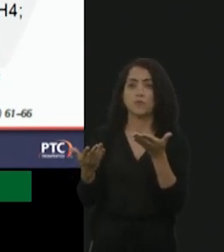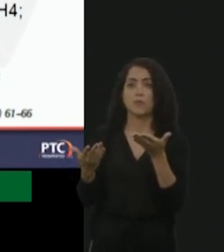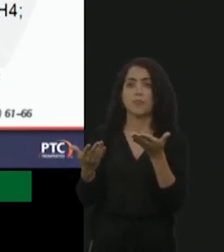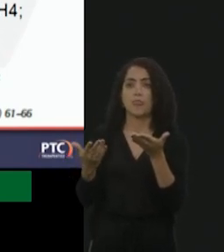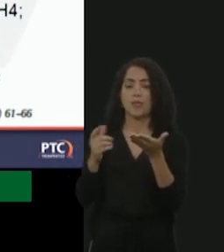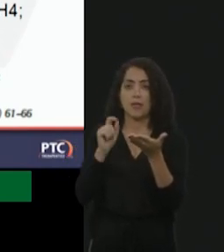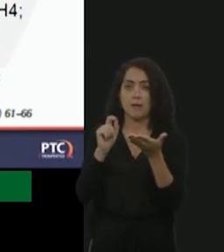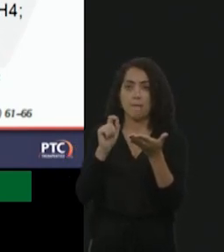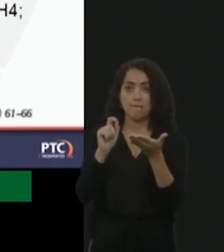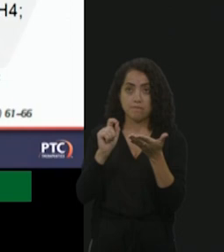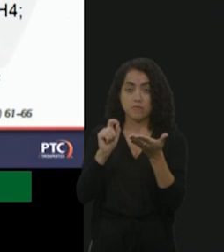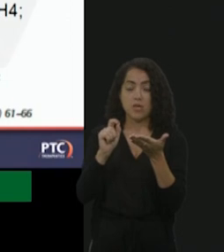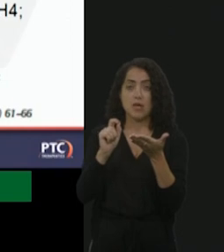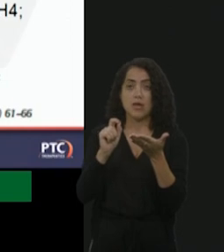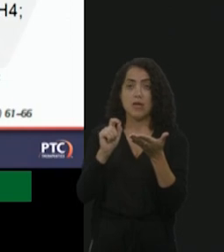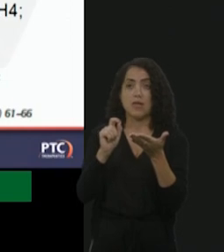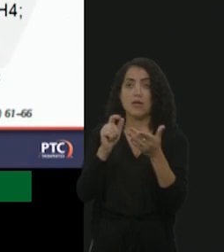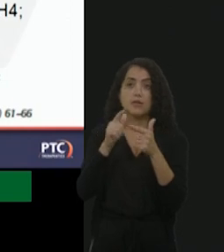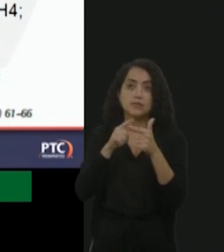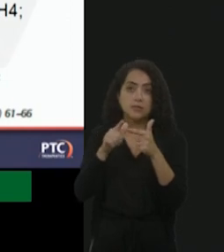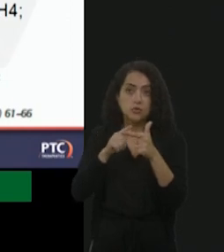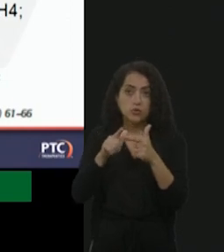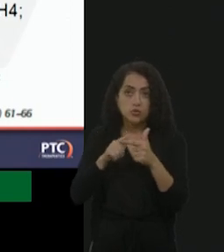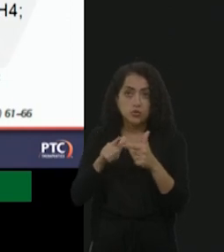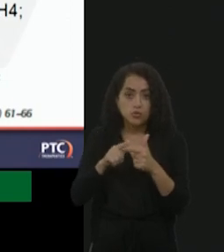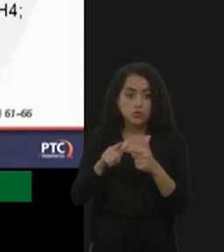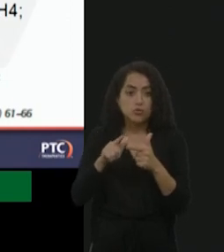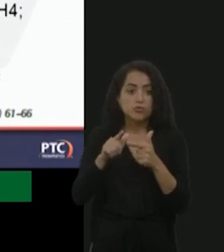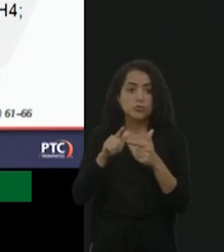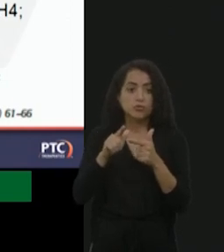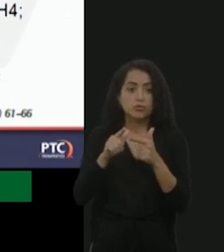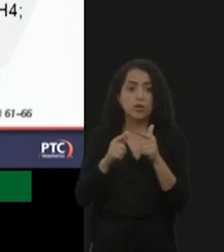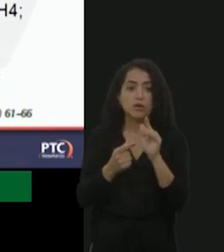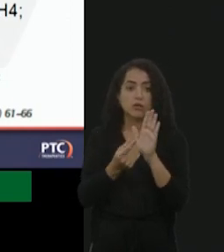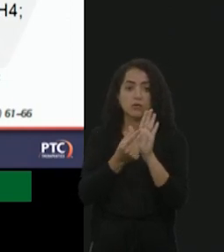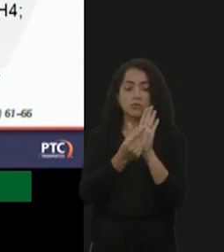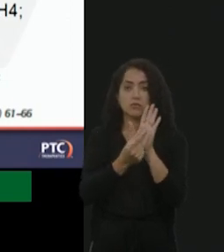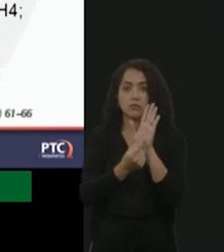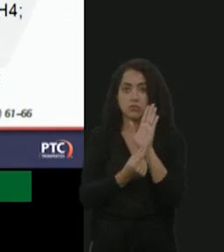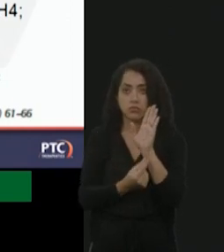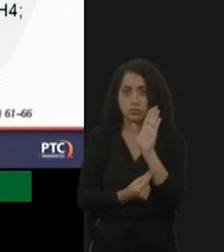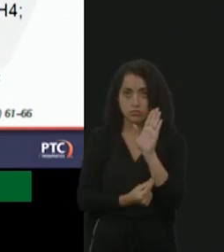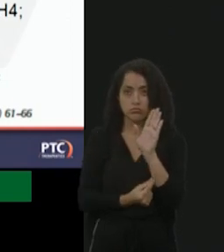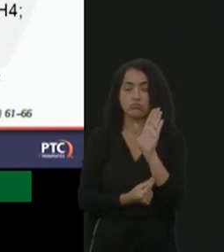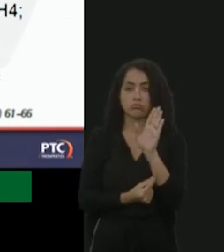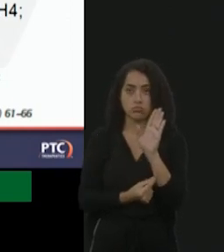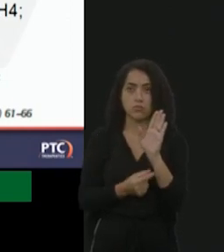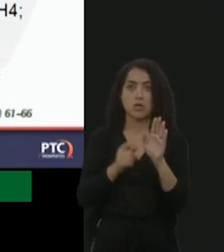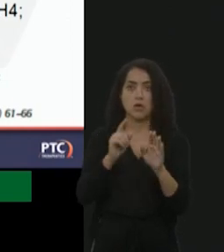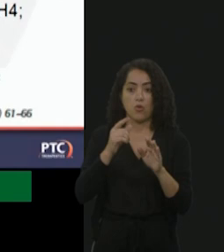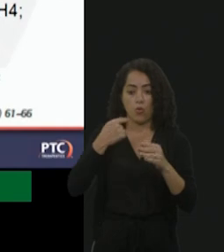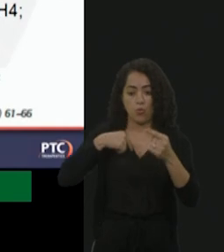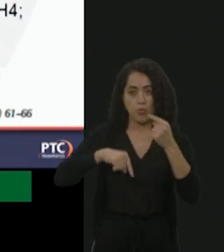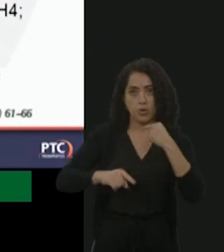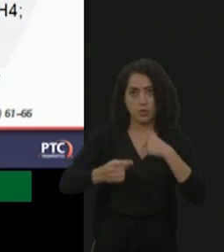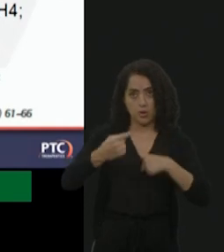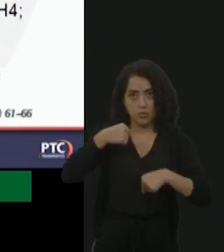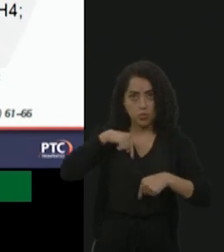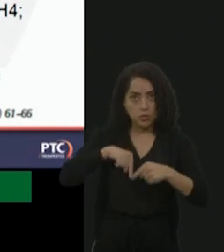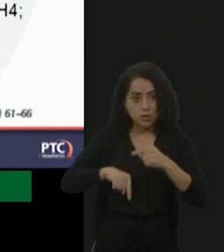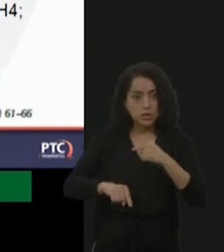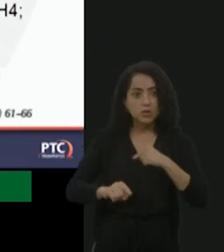esse distúrbio de neurotransmissor, ele pode comprometer aqui a síntese, o metabolismo ou o transporte.